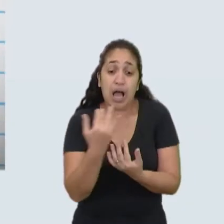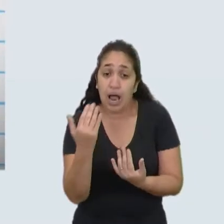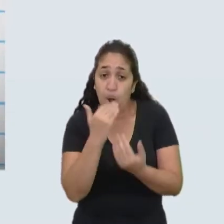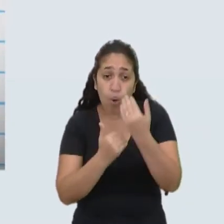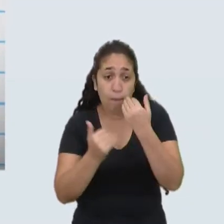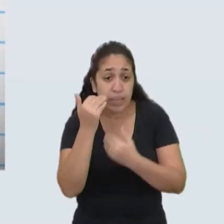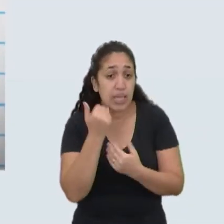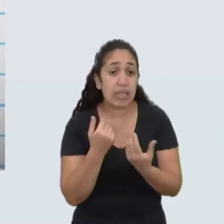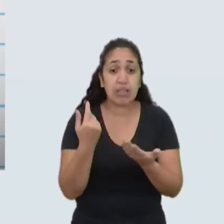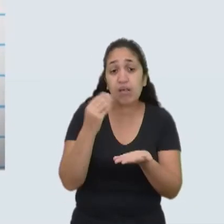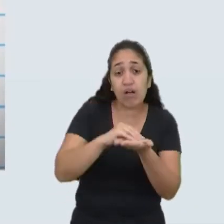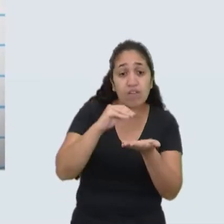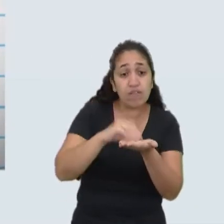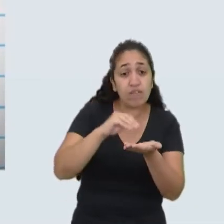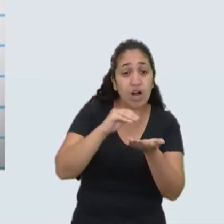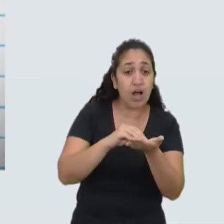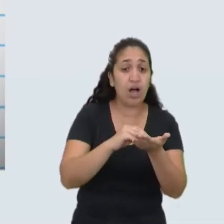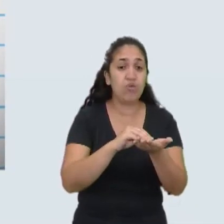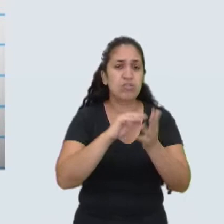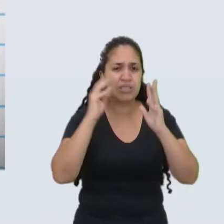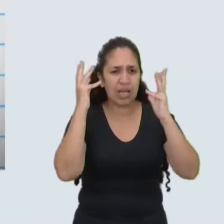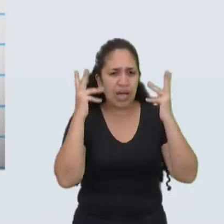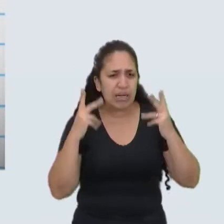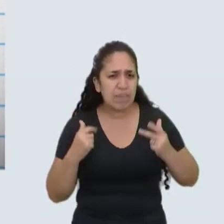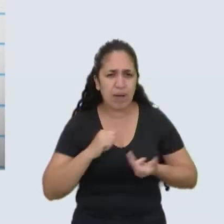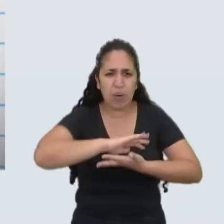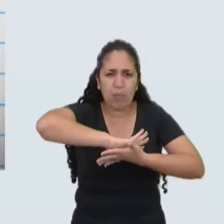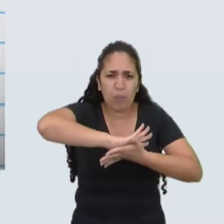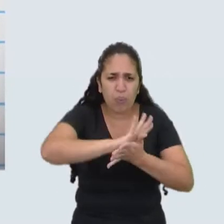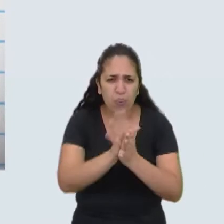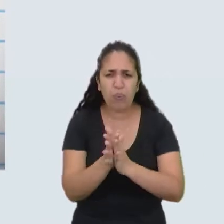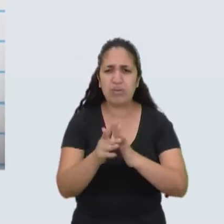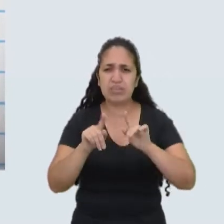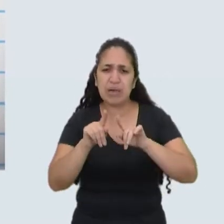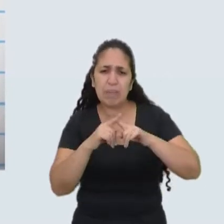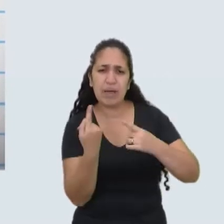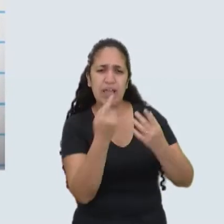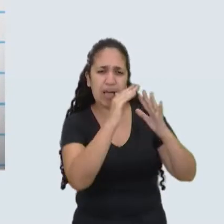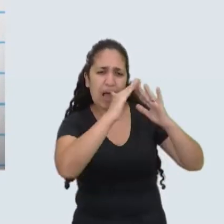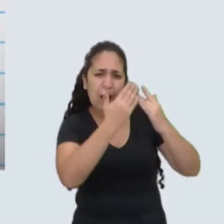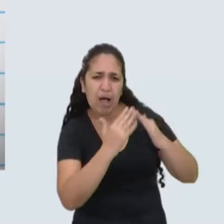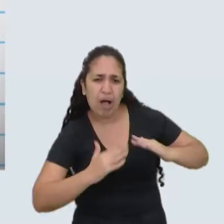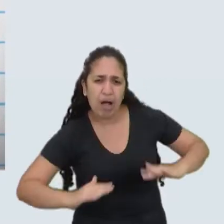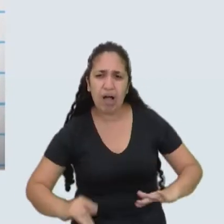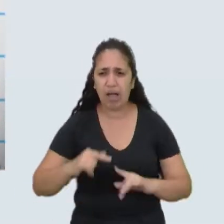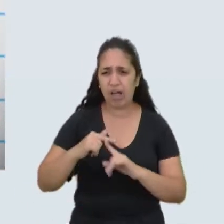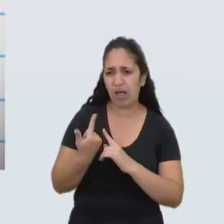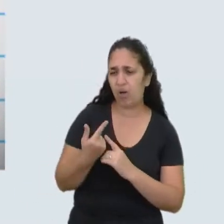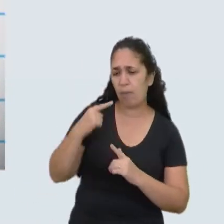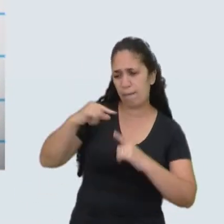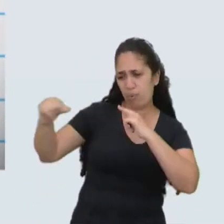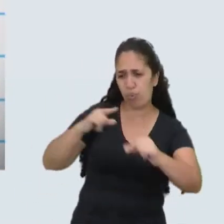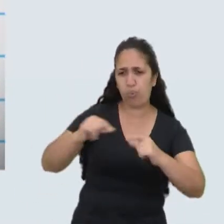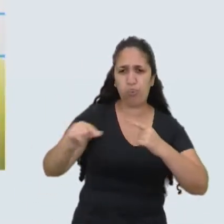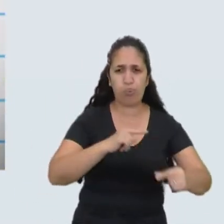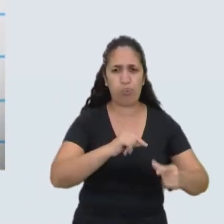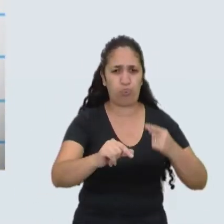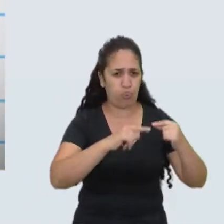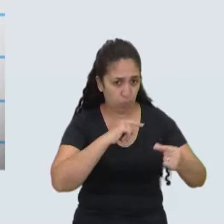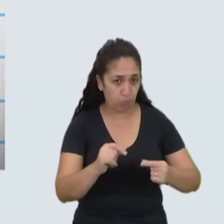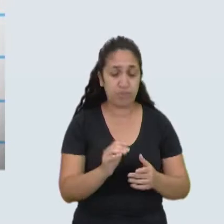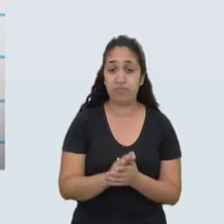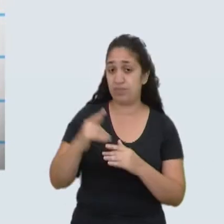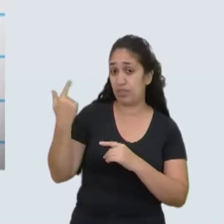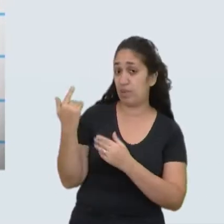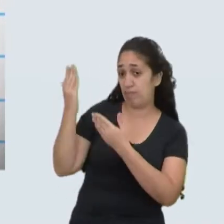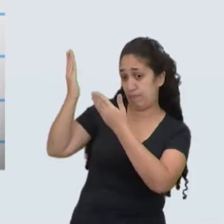extinção de espécies, danos estruturais em países afetados por desastres e enormes fluxos de refugiados. O derretimento das